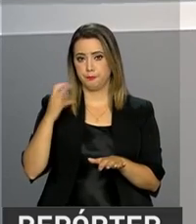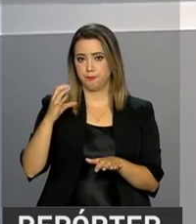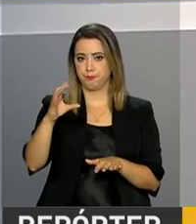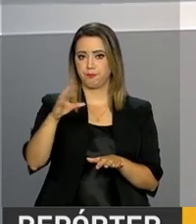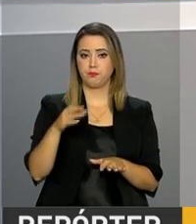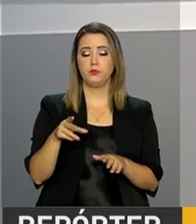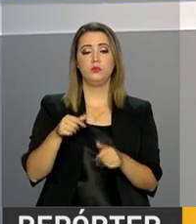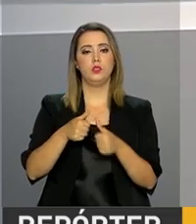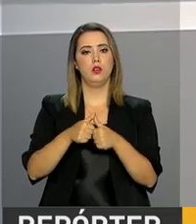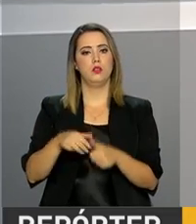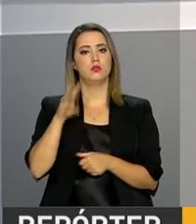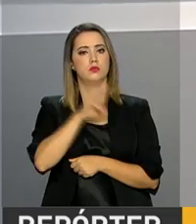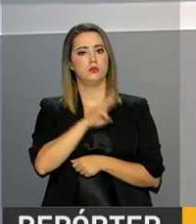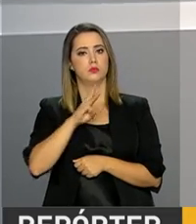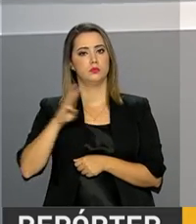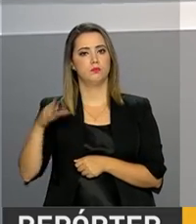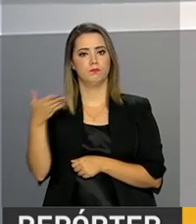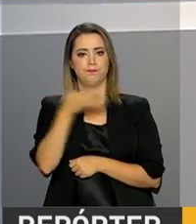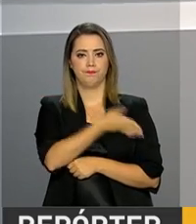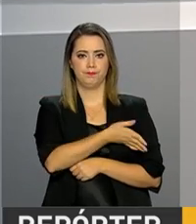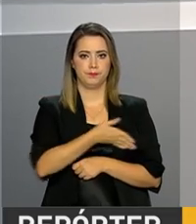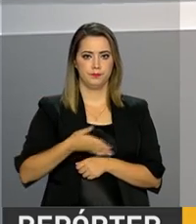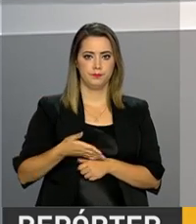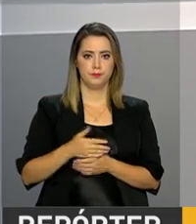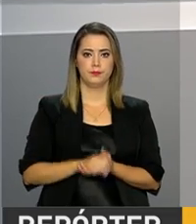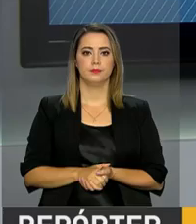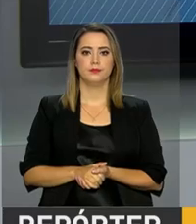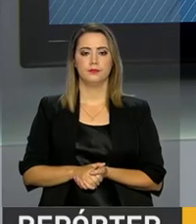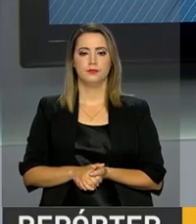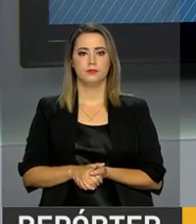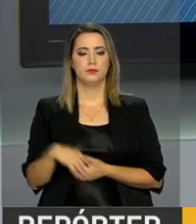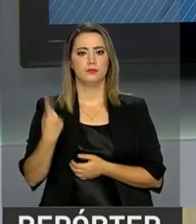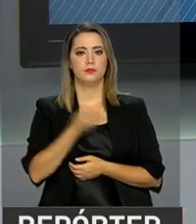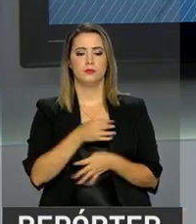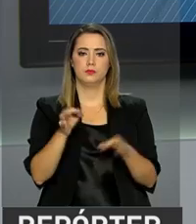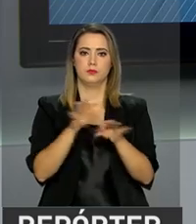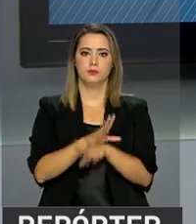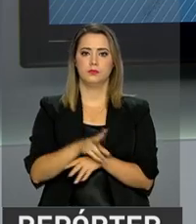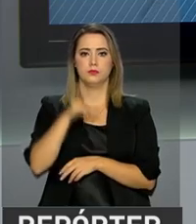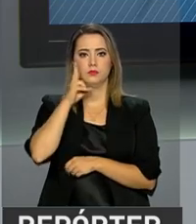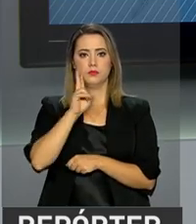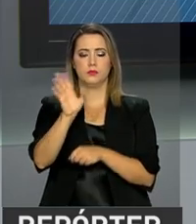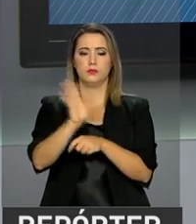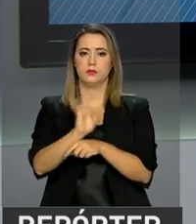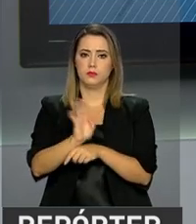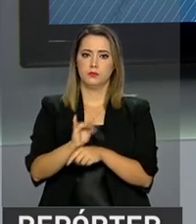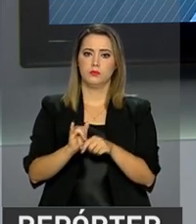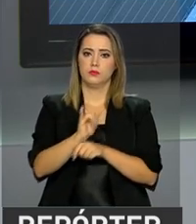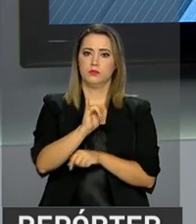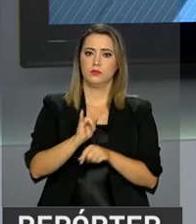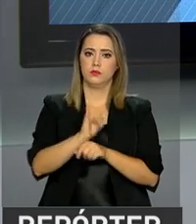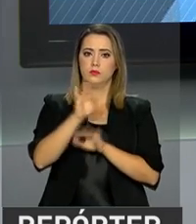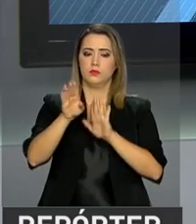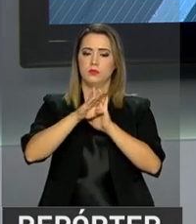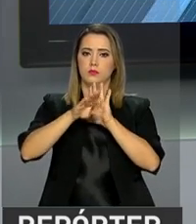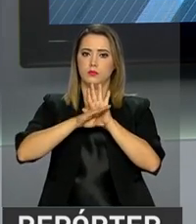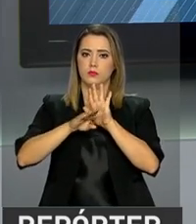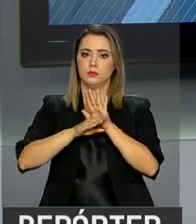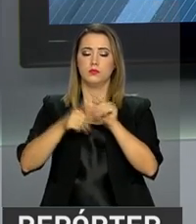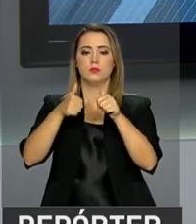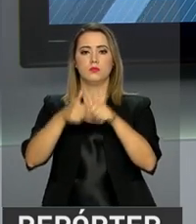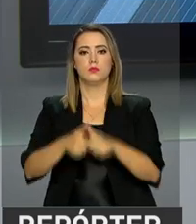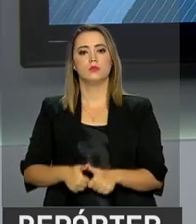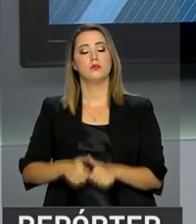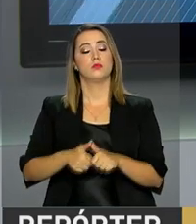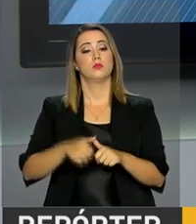Tecnologia está disponível na página do evento na internet. Nós ficamos por aqui. Você pode rever as reportagens no YouTube. E